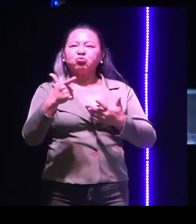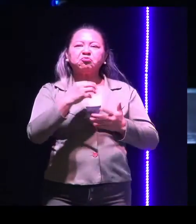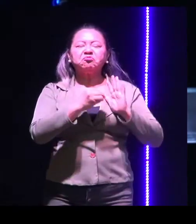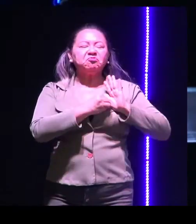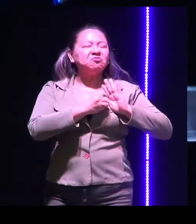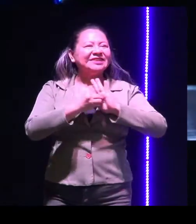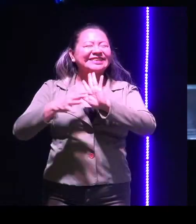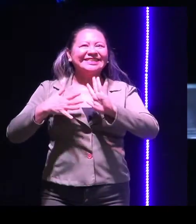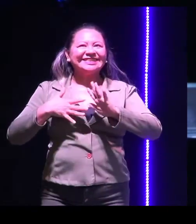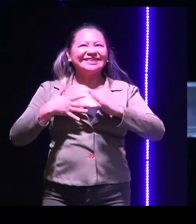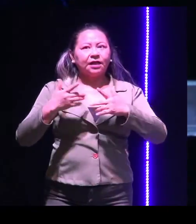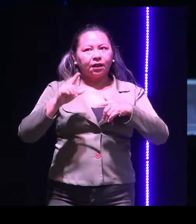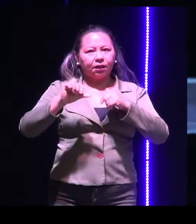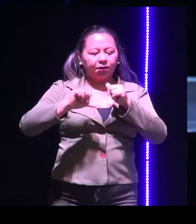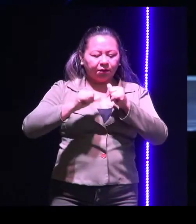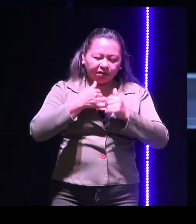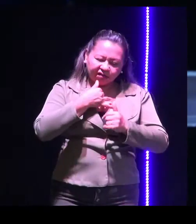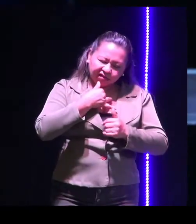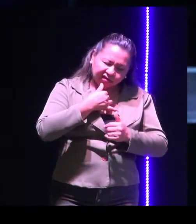amargurado.